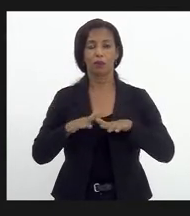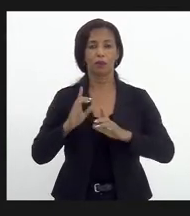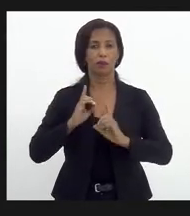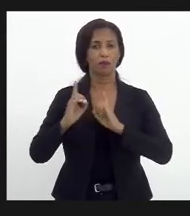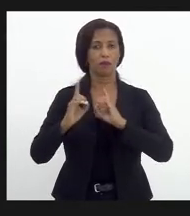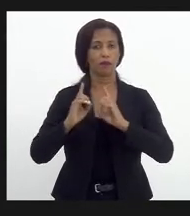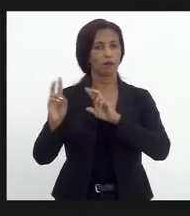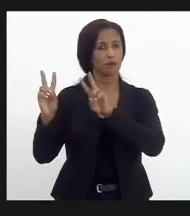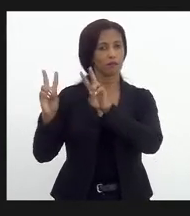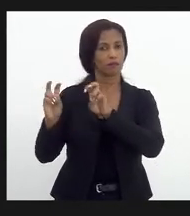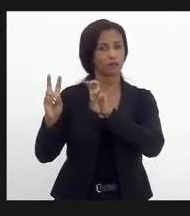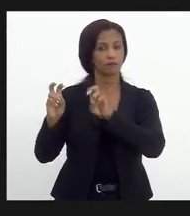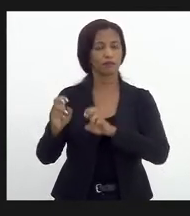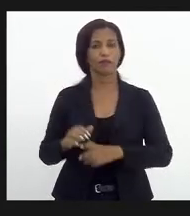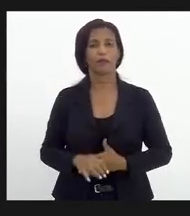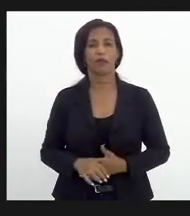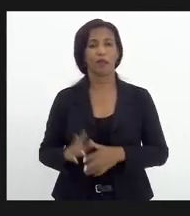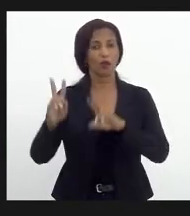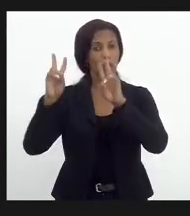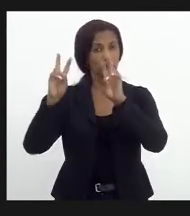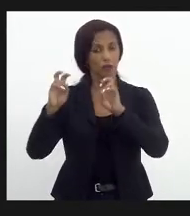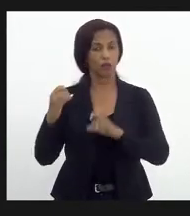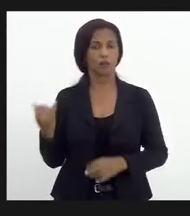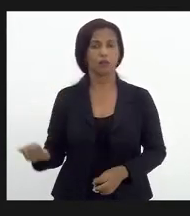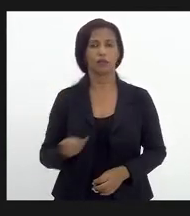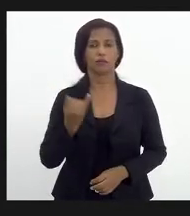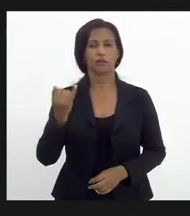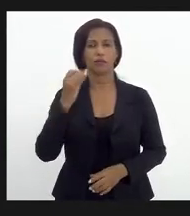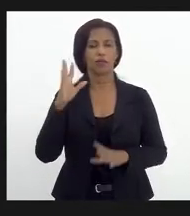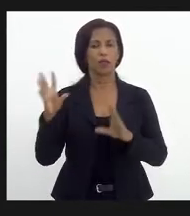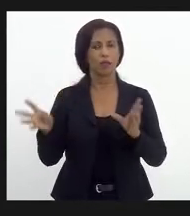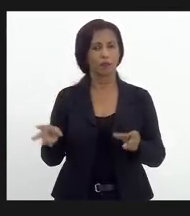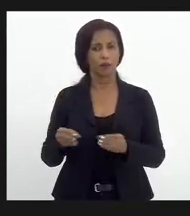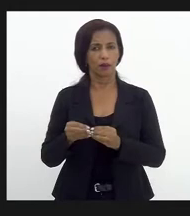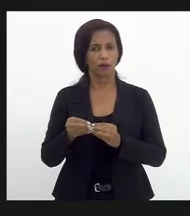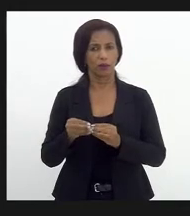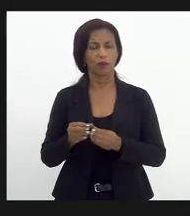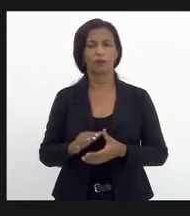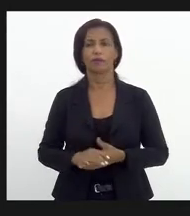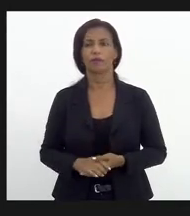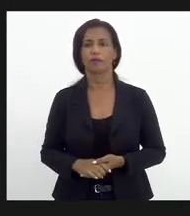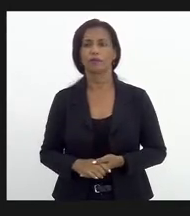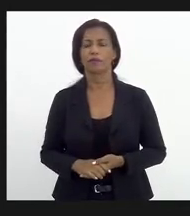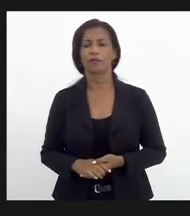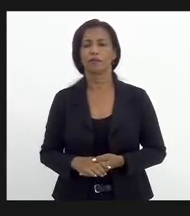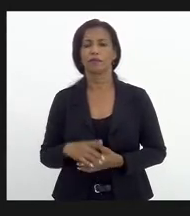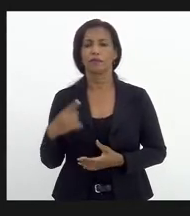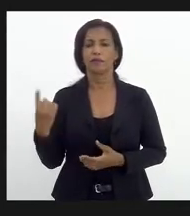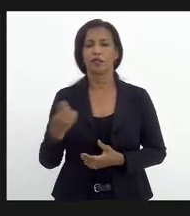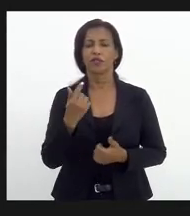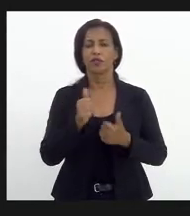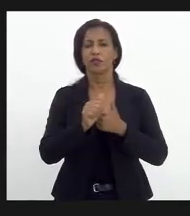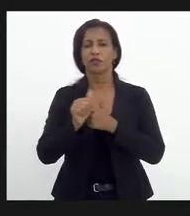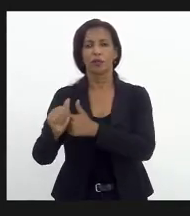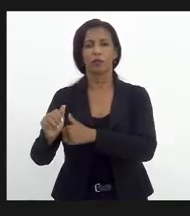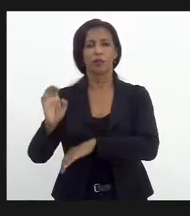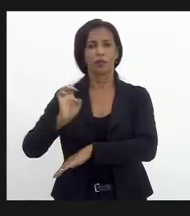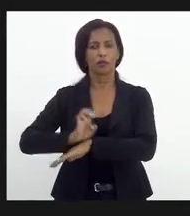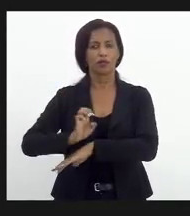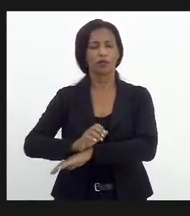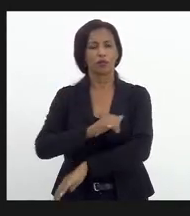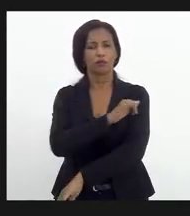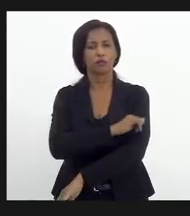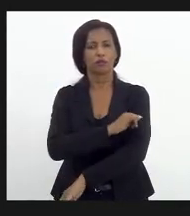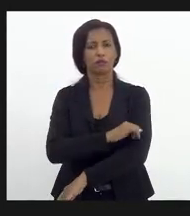debater esse tema. É um tema muito importante. E para concluir, presidente Jair Bittencourt, a gente vem acompanhando o Estado do Rio de